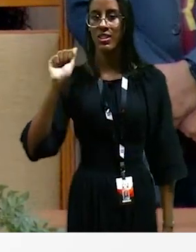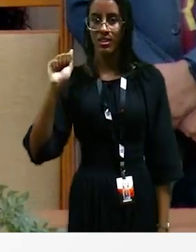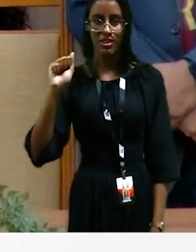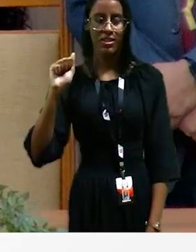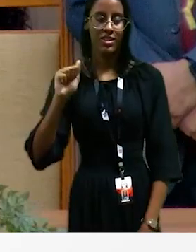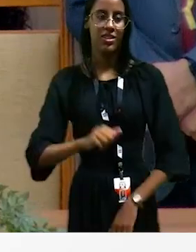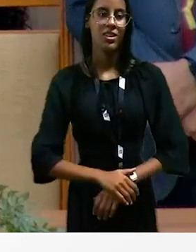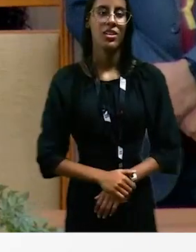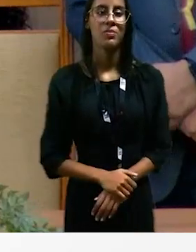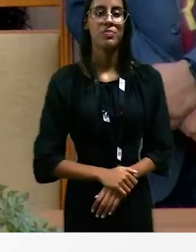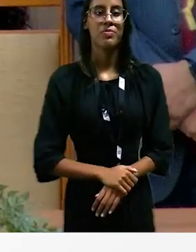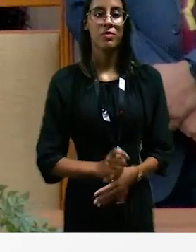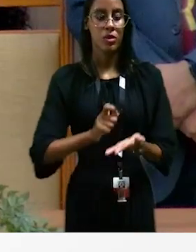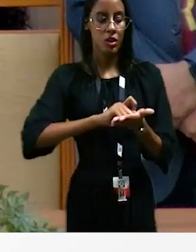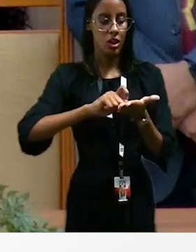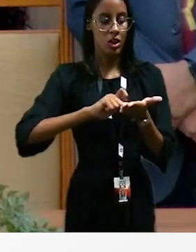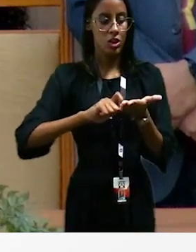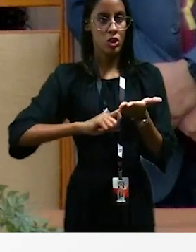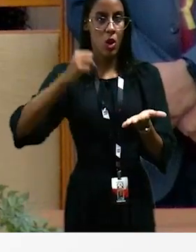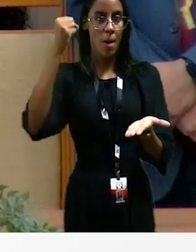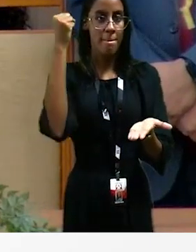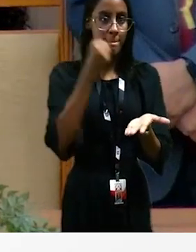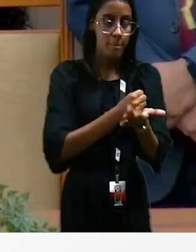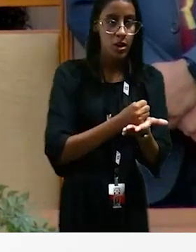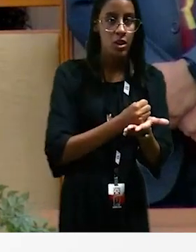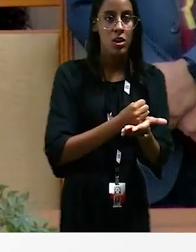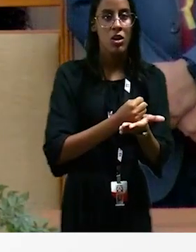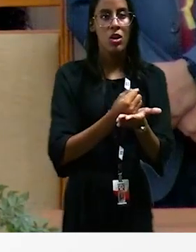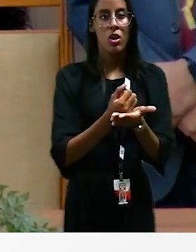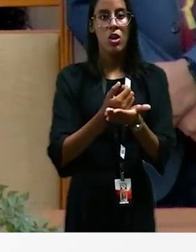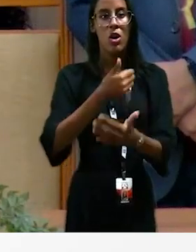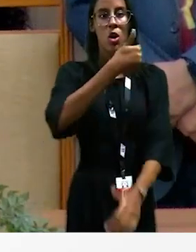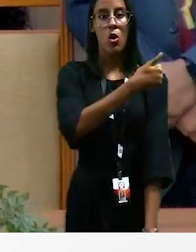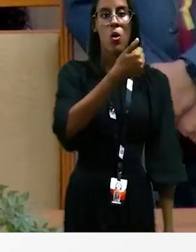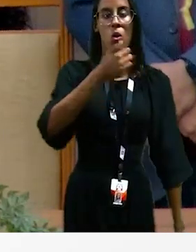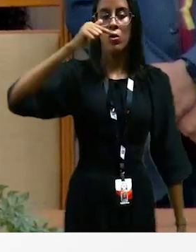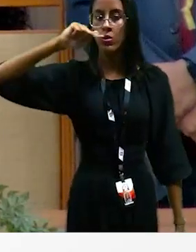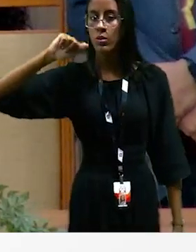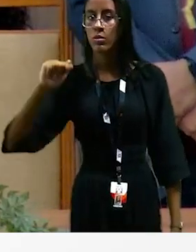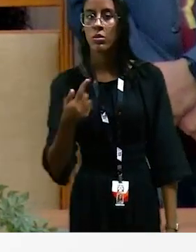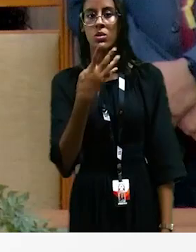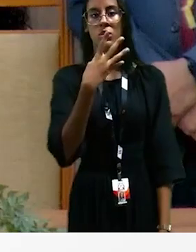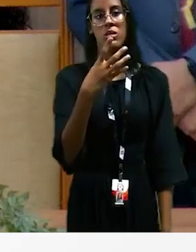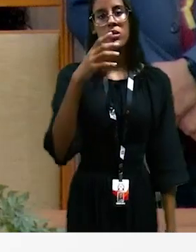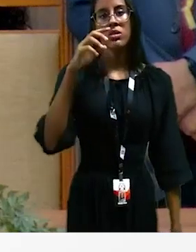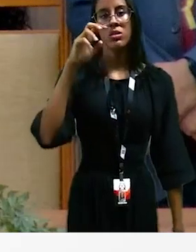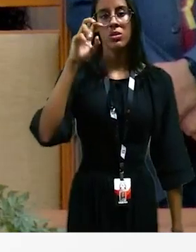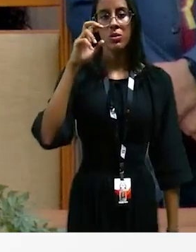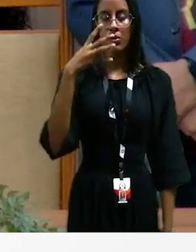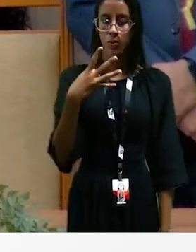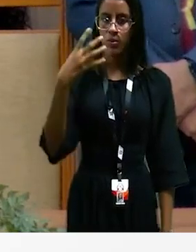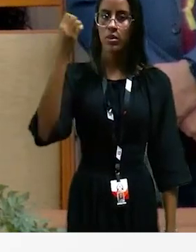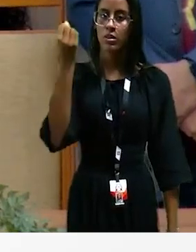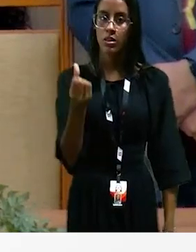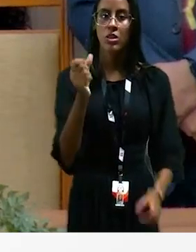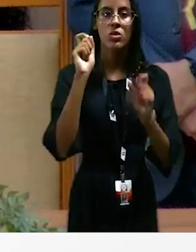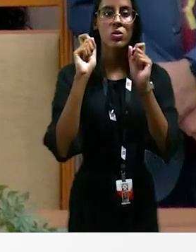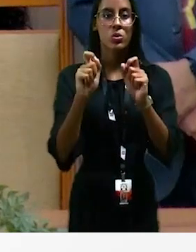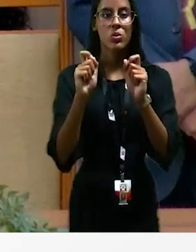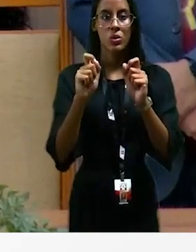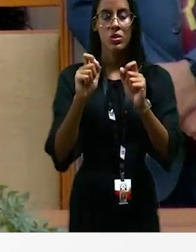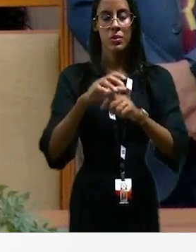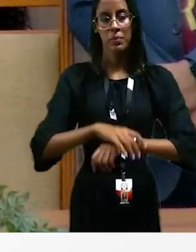ele assinou Decreto 11.446 que torna crime